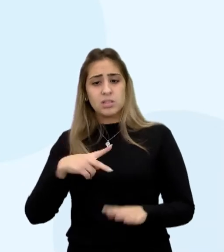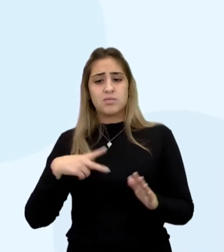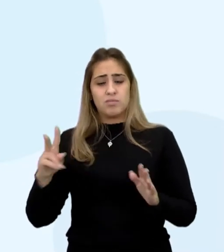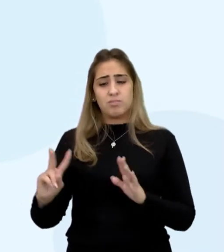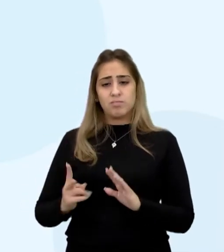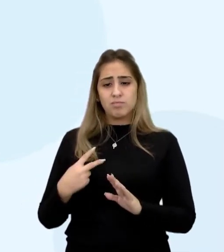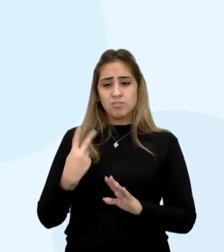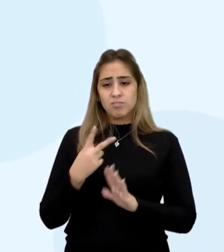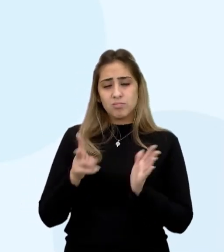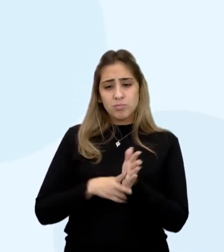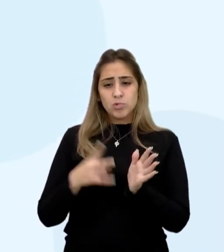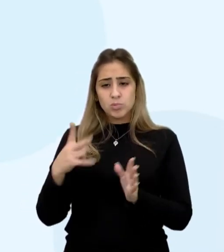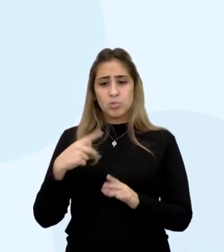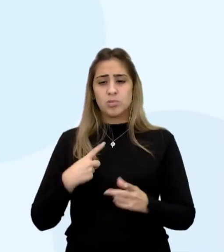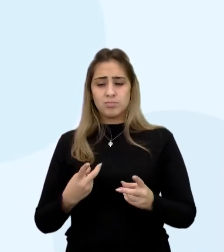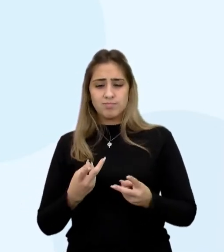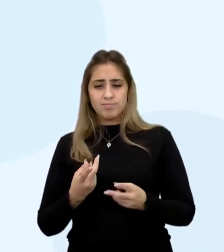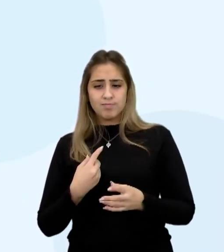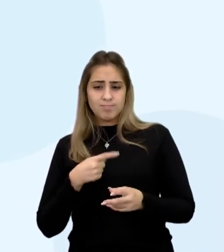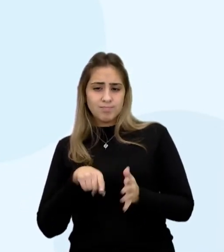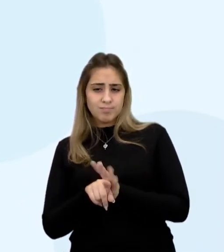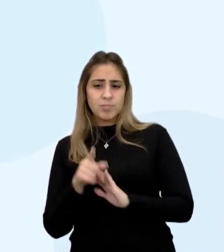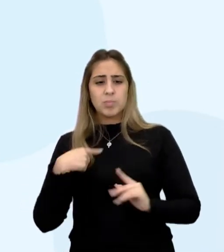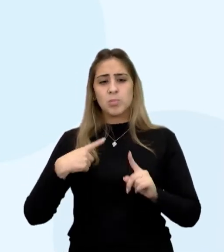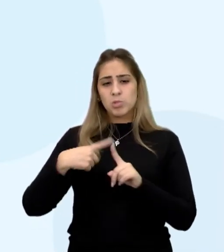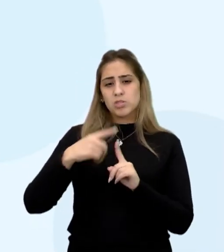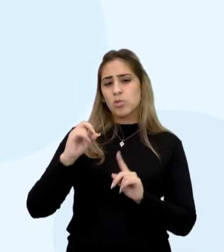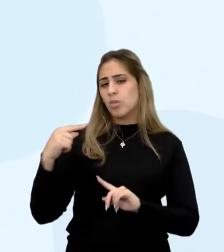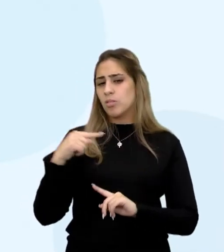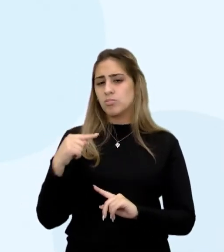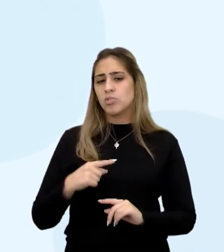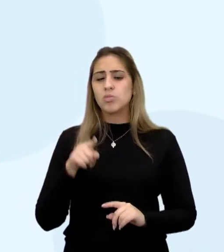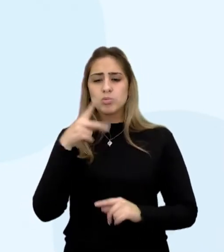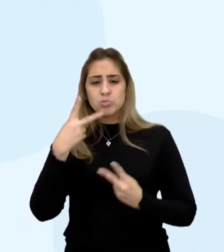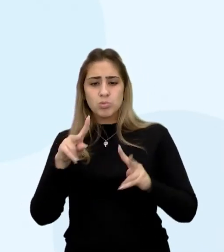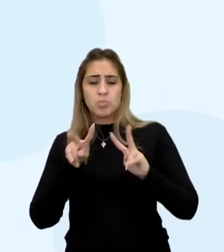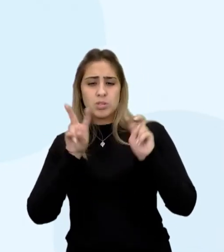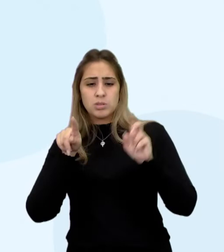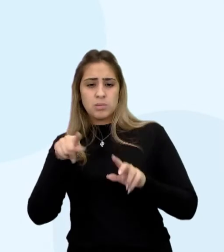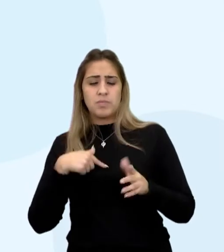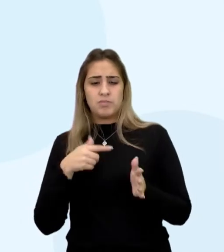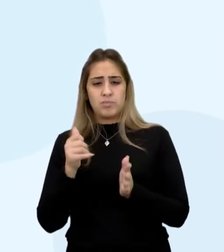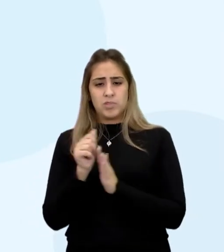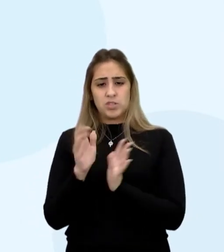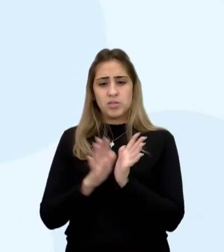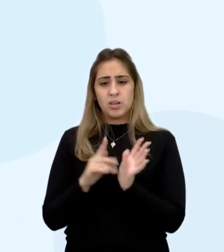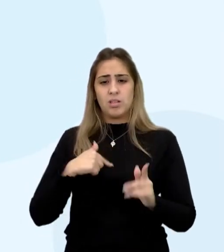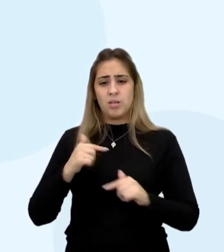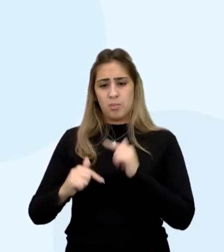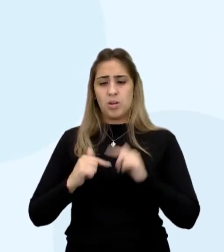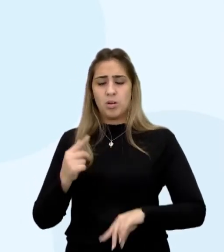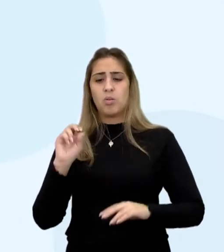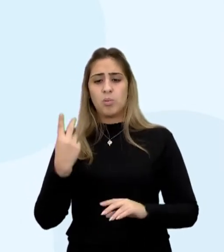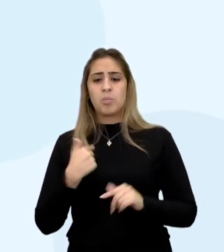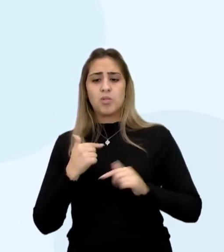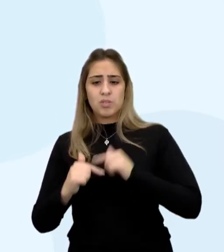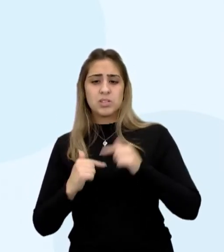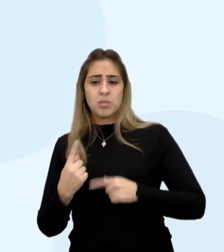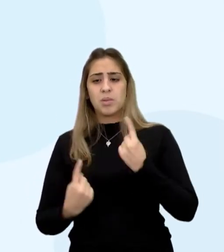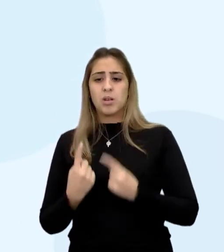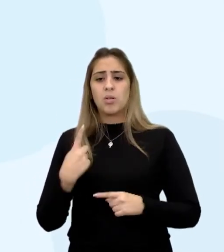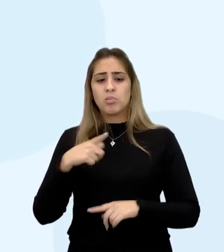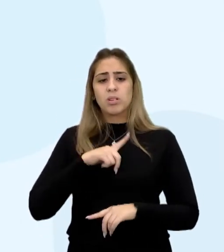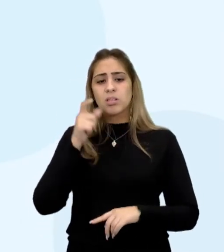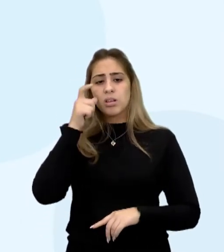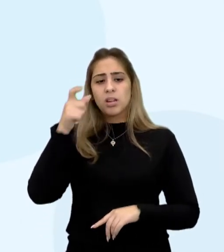que você valide suas suspeitas, positivas ou negativas, sobre a atividade laboral ou a